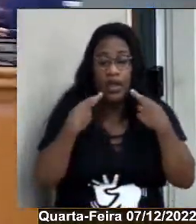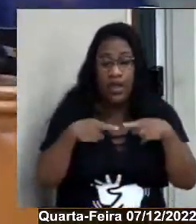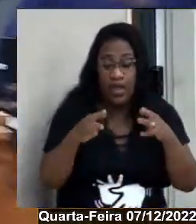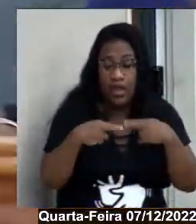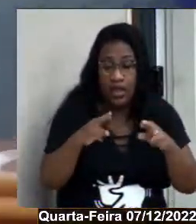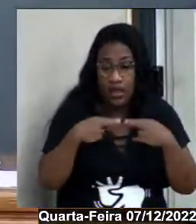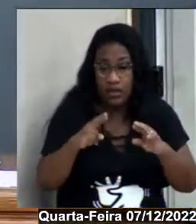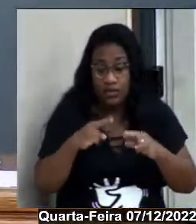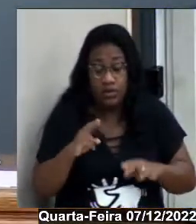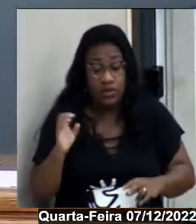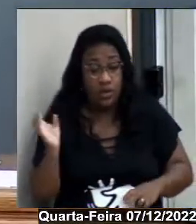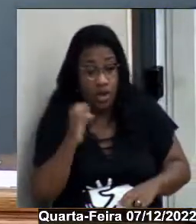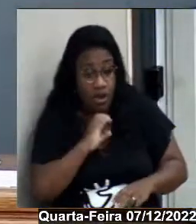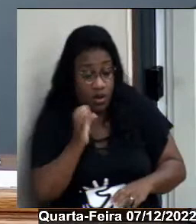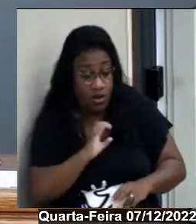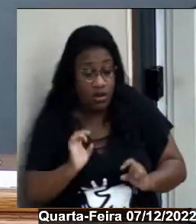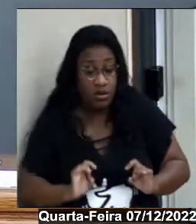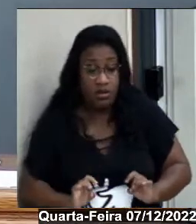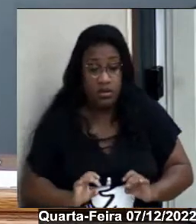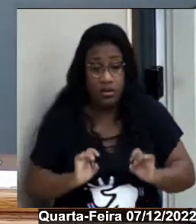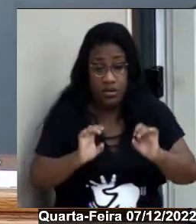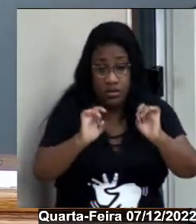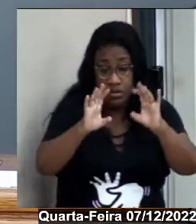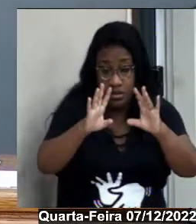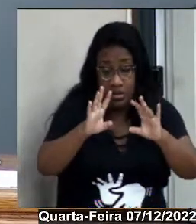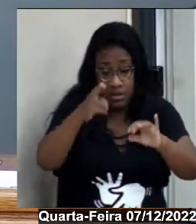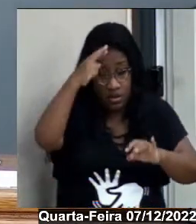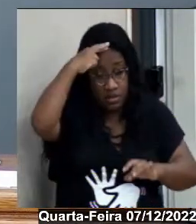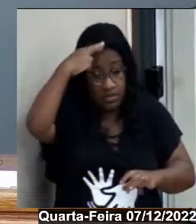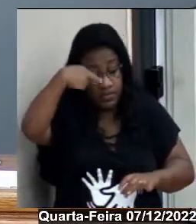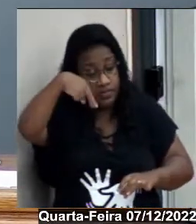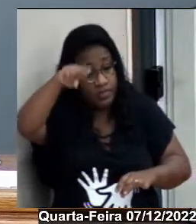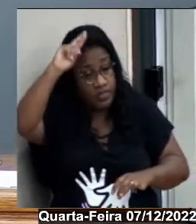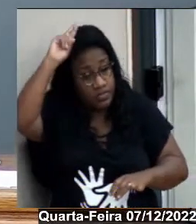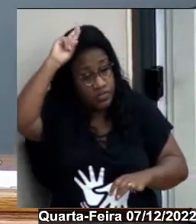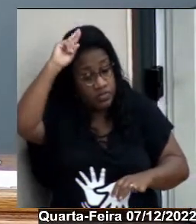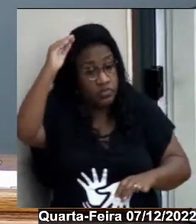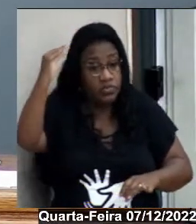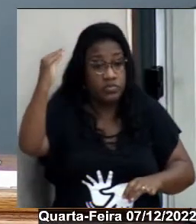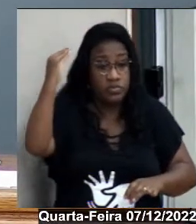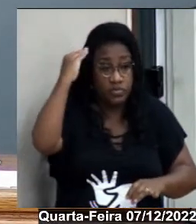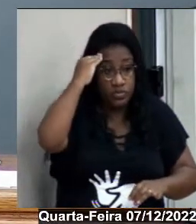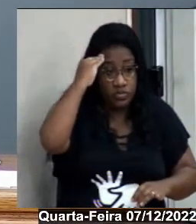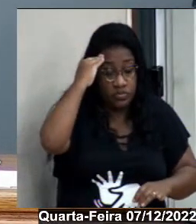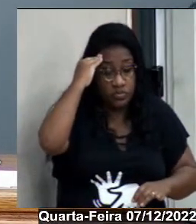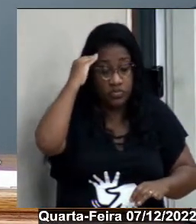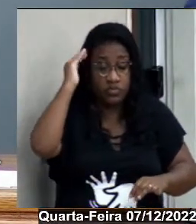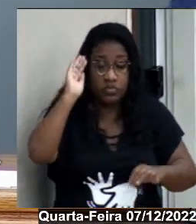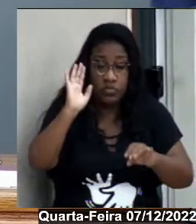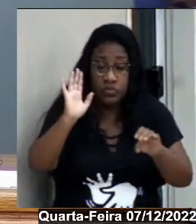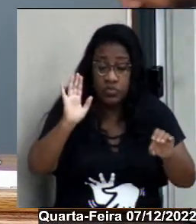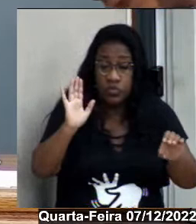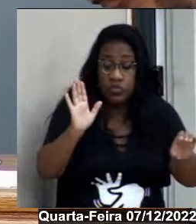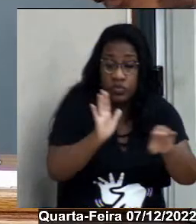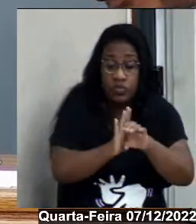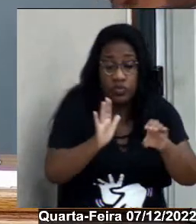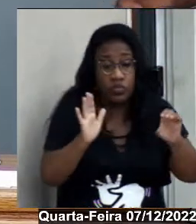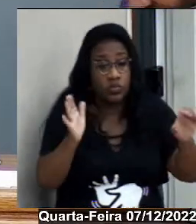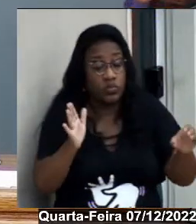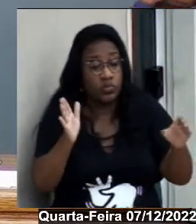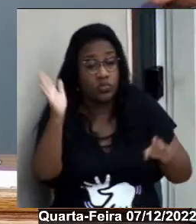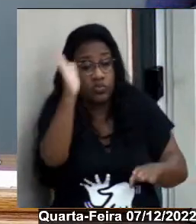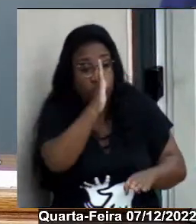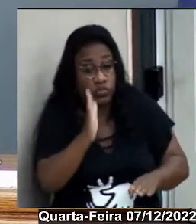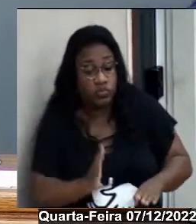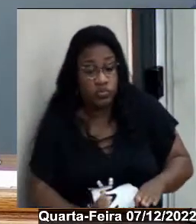Requerimento e tramitação de regime de urgência especial, ex-presidente Francisco Renato de Oliveira Vieira, considerando que a Constituição da República